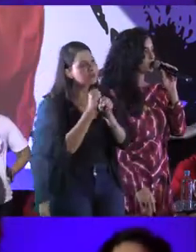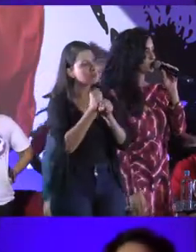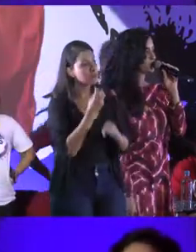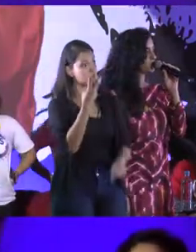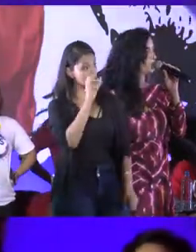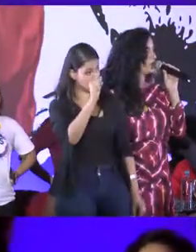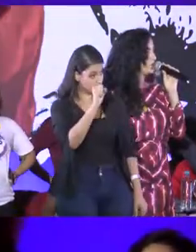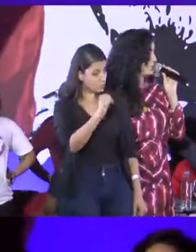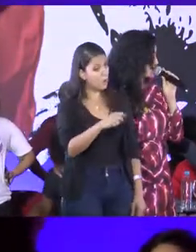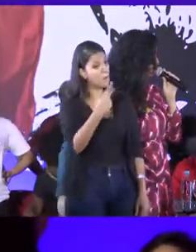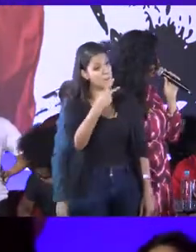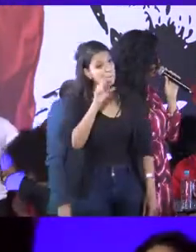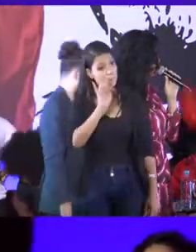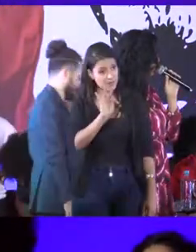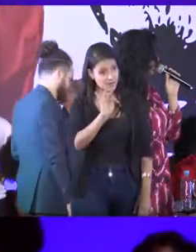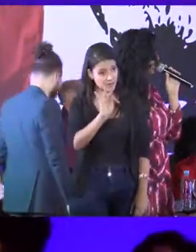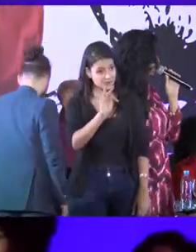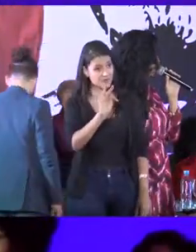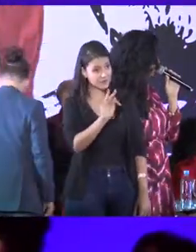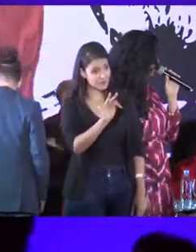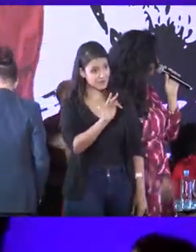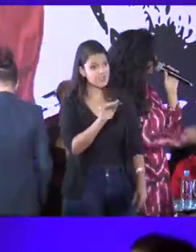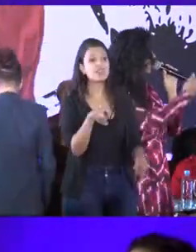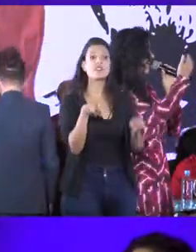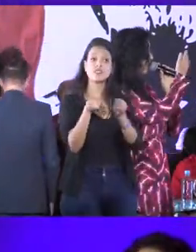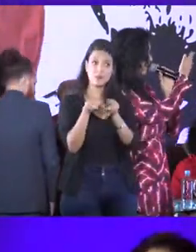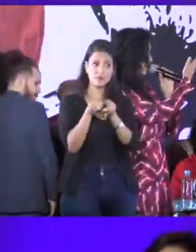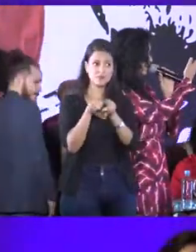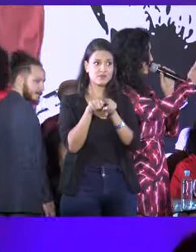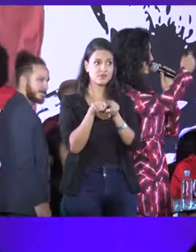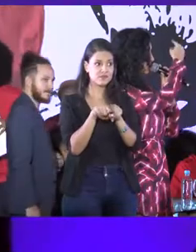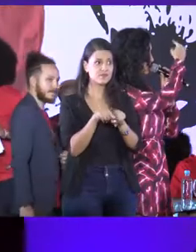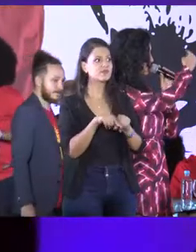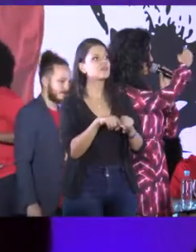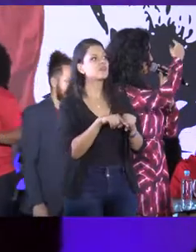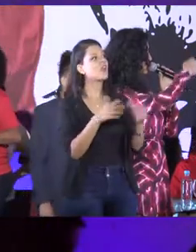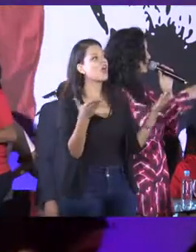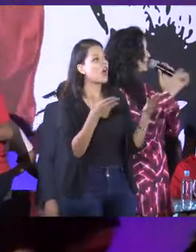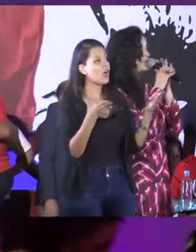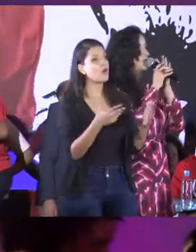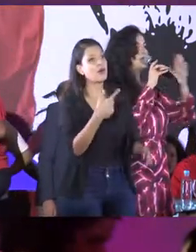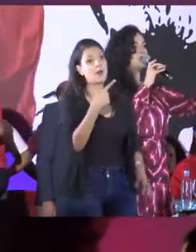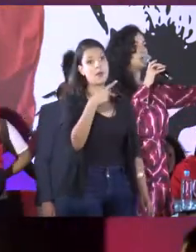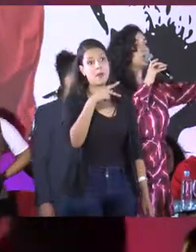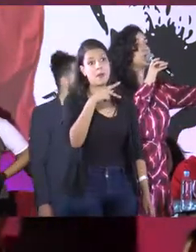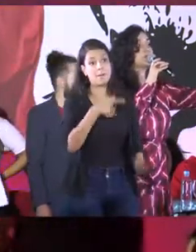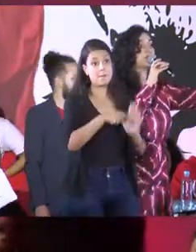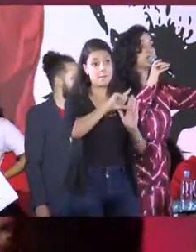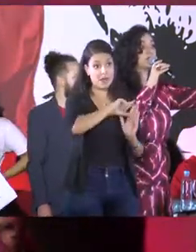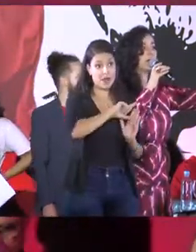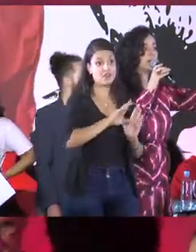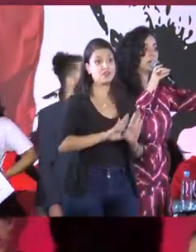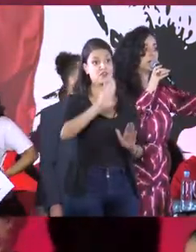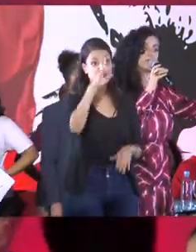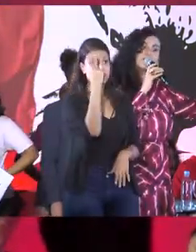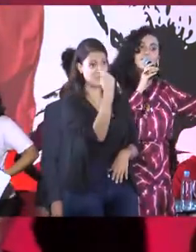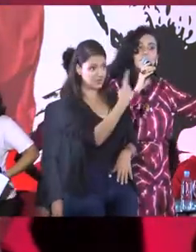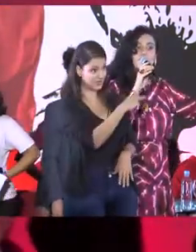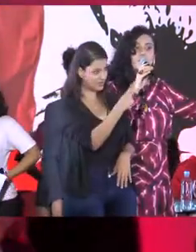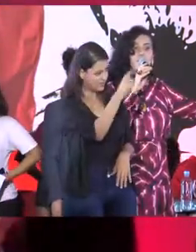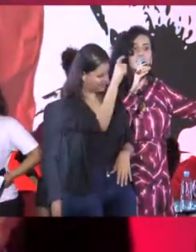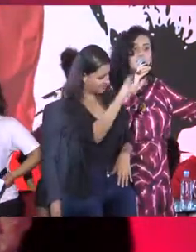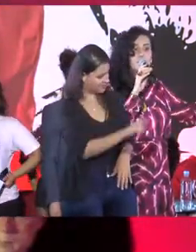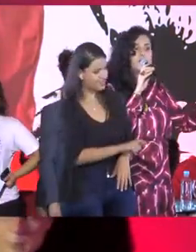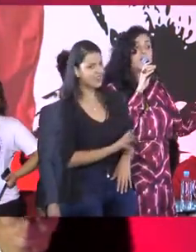anos do Partido dos Trabalhadores e ao lançamento da pré-candidatura do nosso candidato, né?